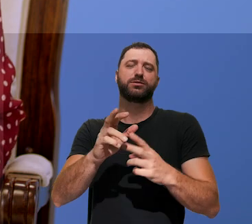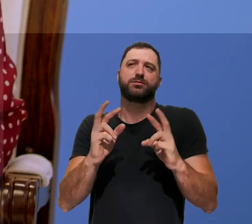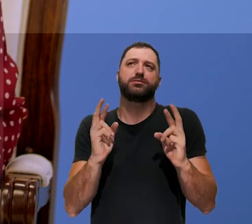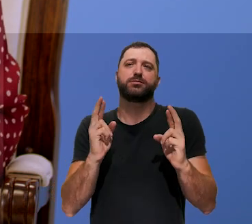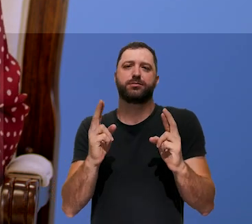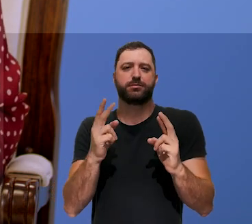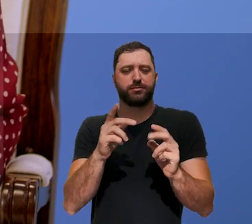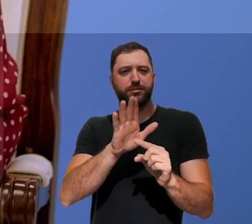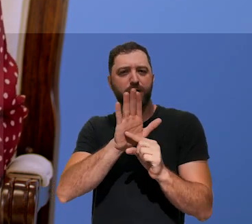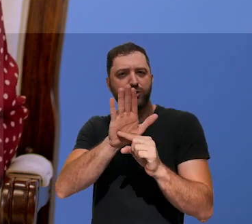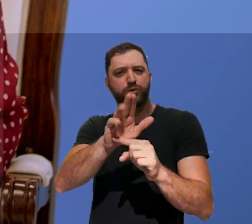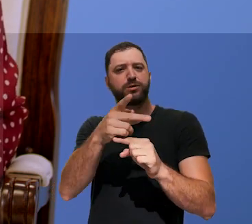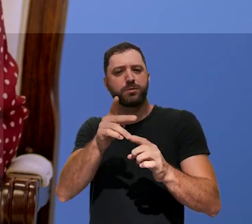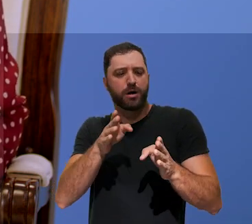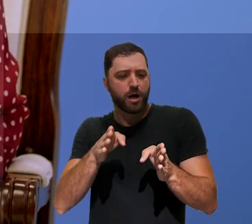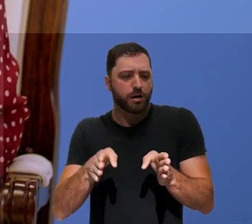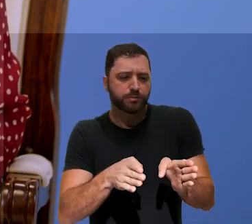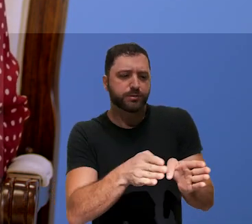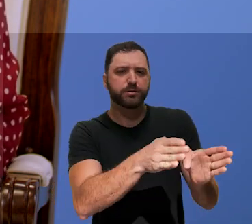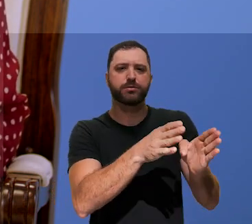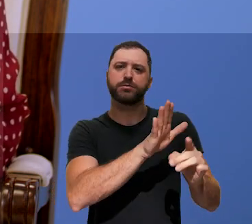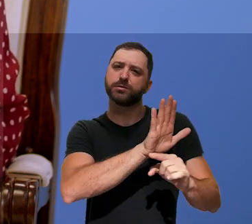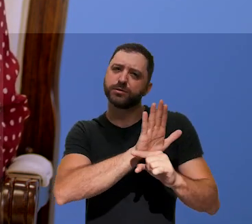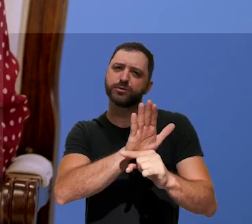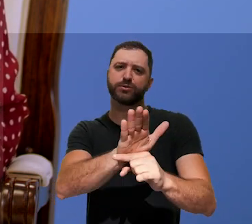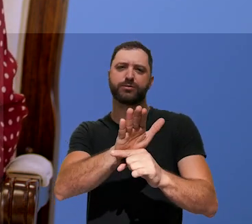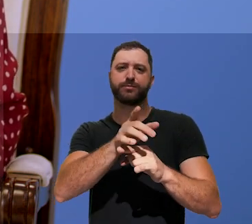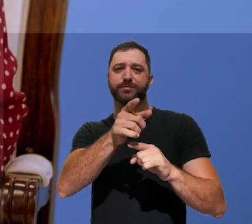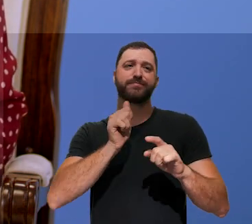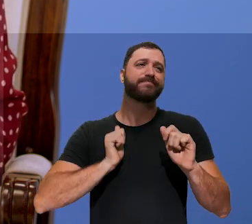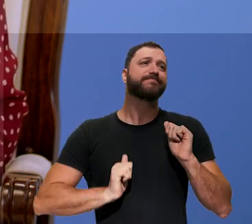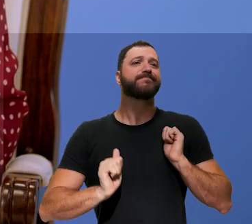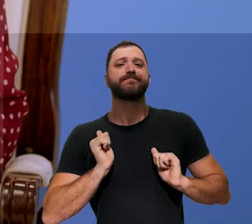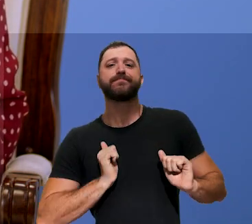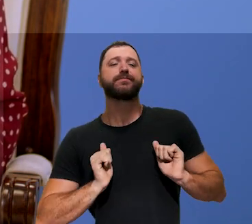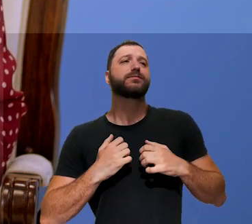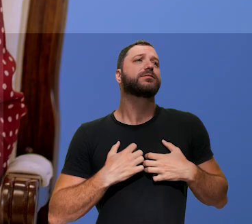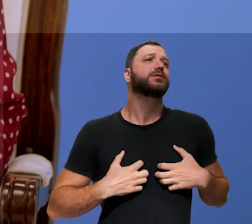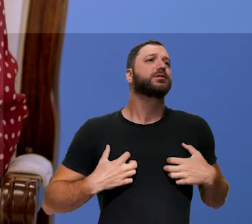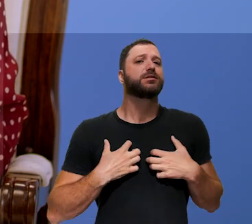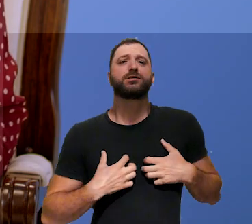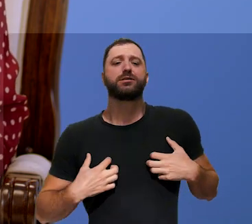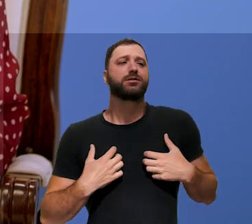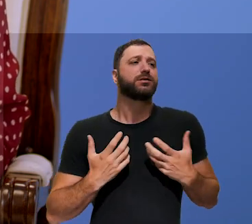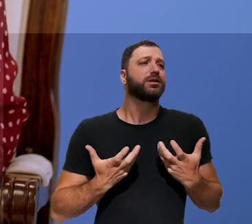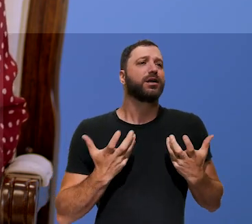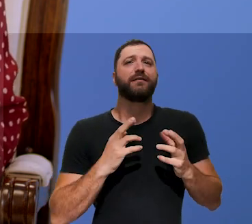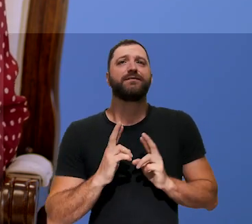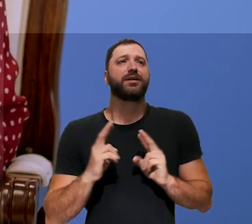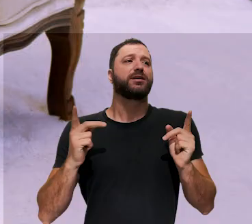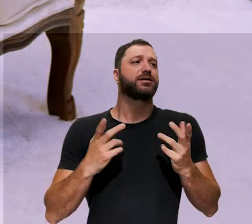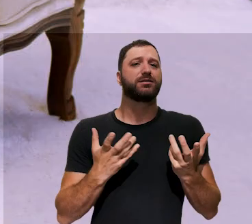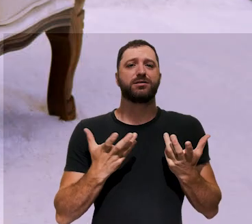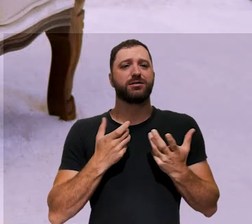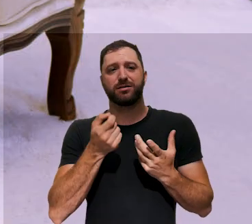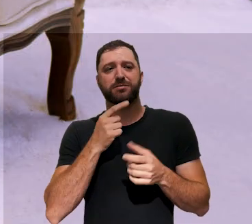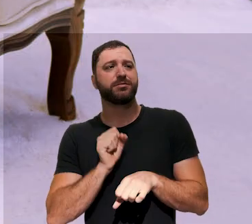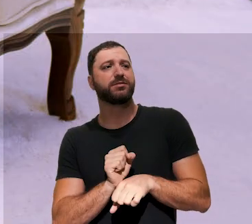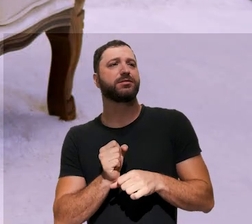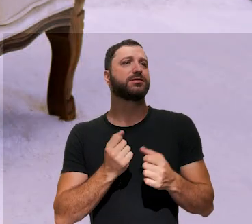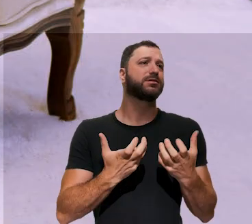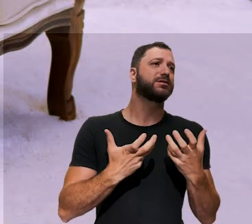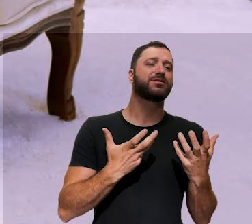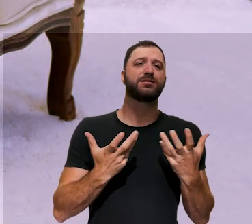possa nortear a sua vida. Para você que estava esperando por uma resposta como essa, né? A falta